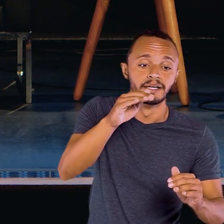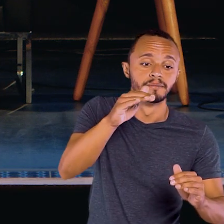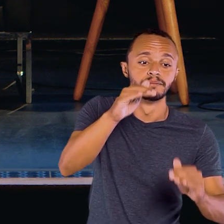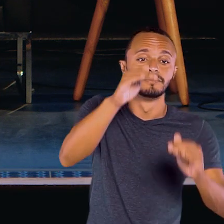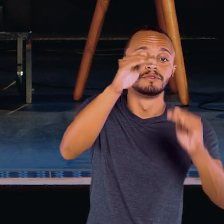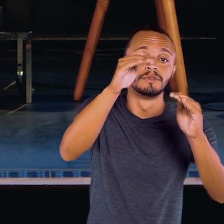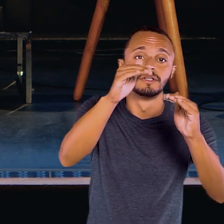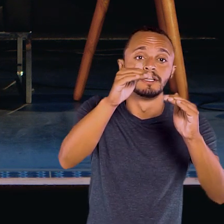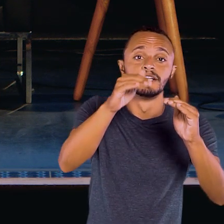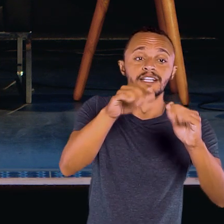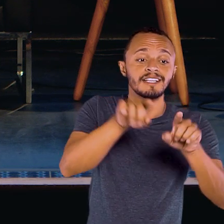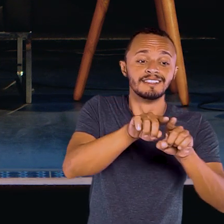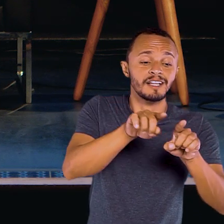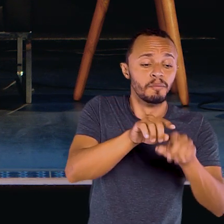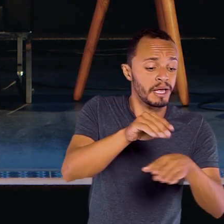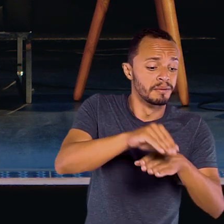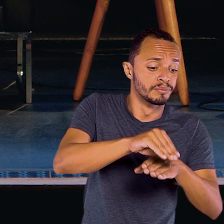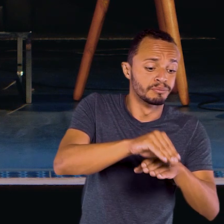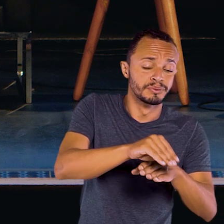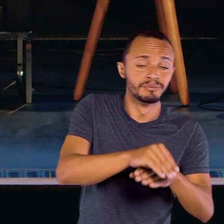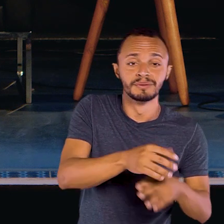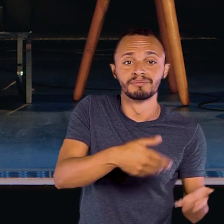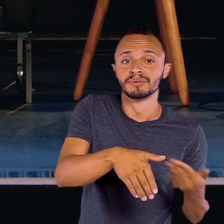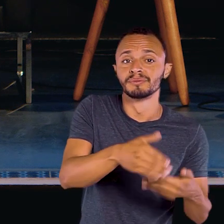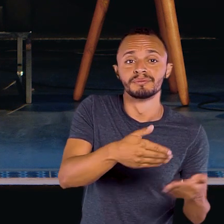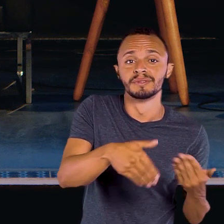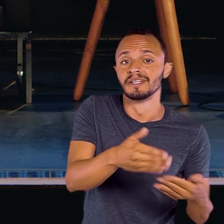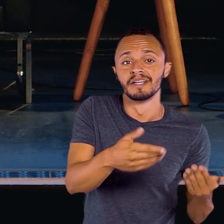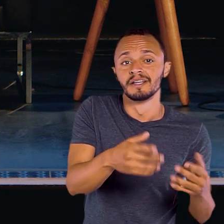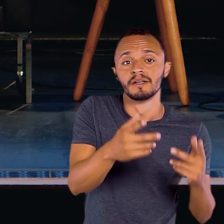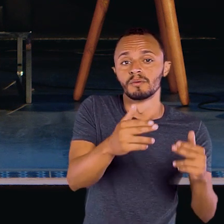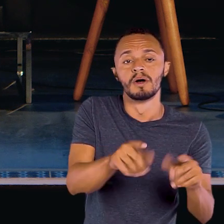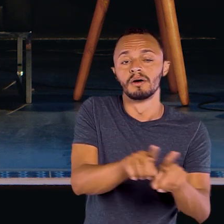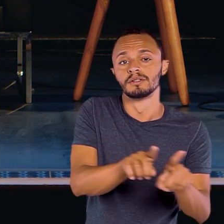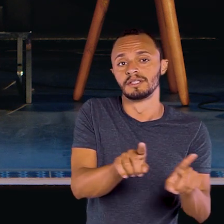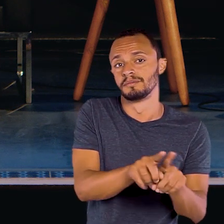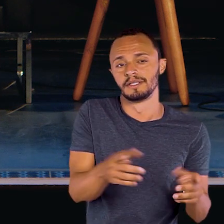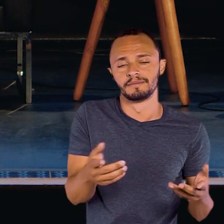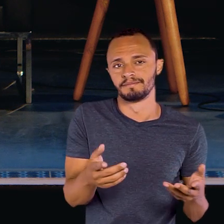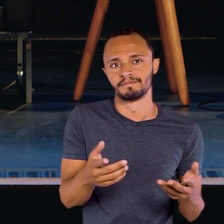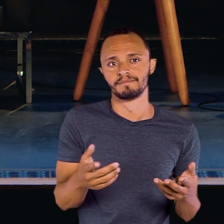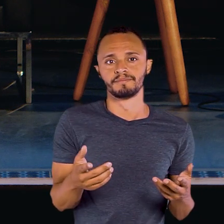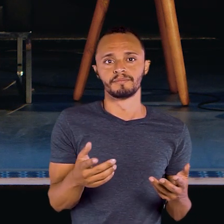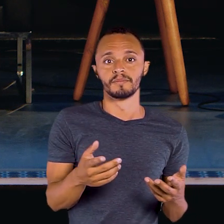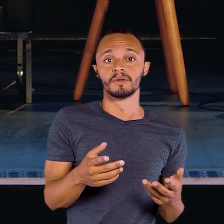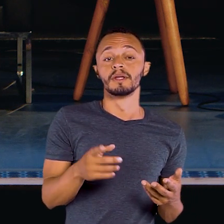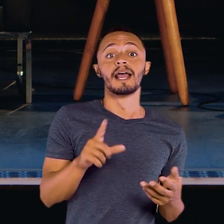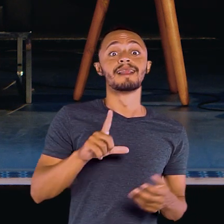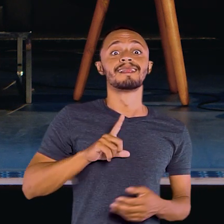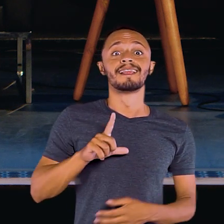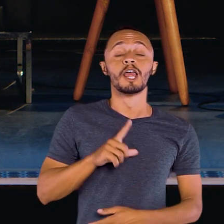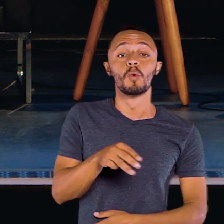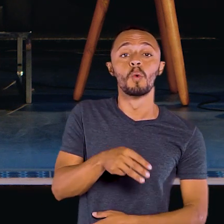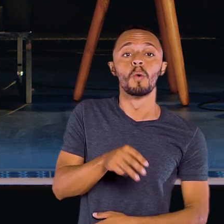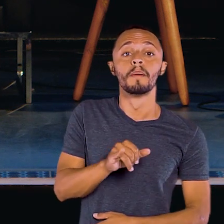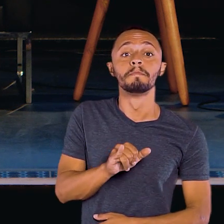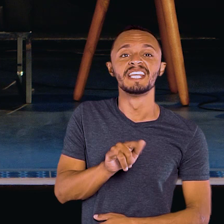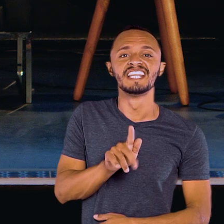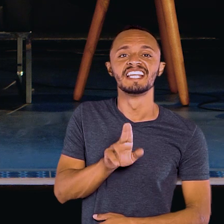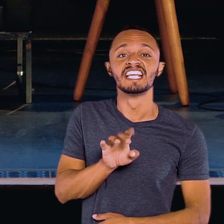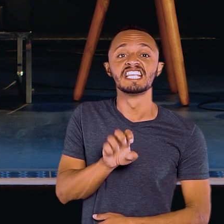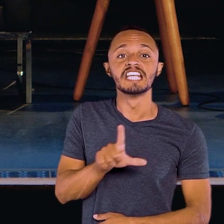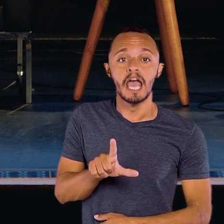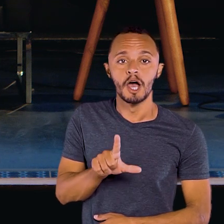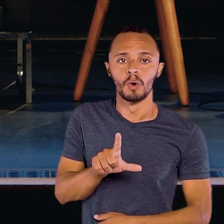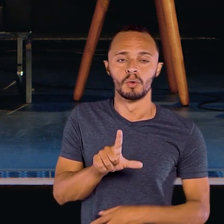criança que deve ser muito comum em todas as casas. Teve lá um acidente com um menino, que ele morreu, o Miguel, né? Que caiu